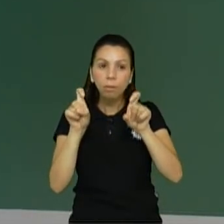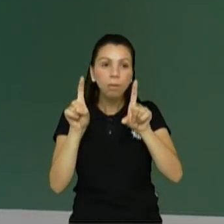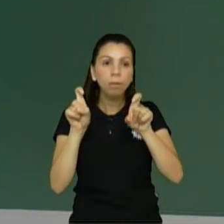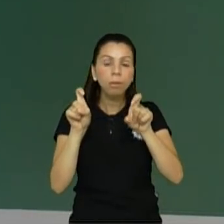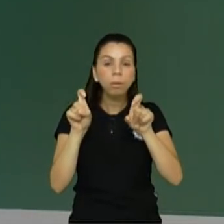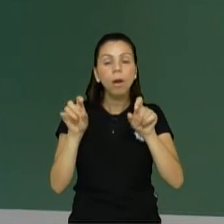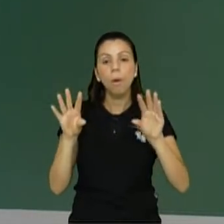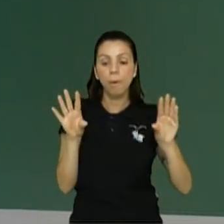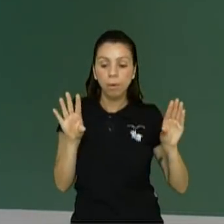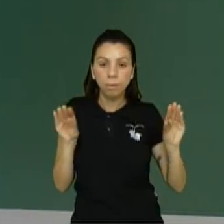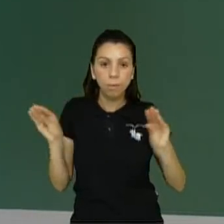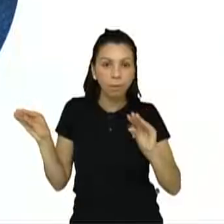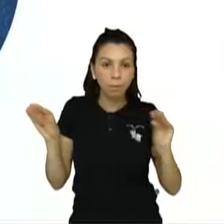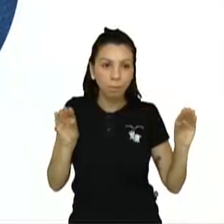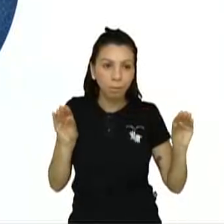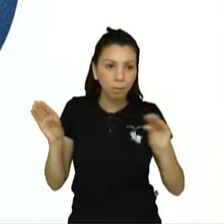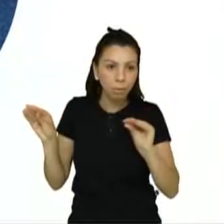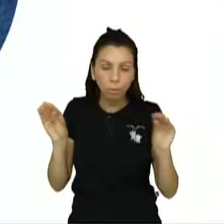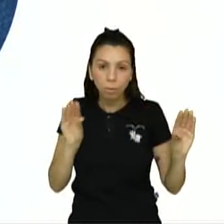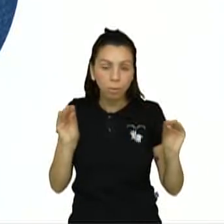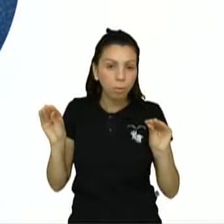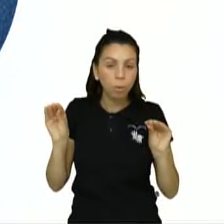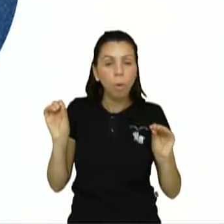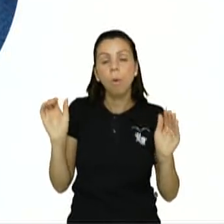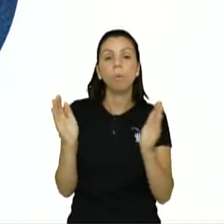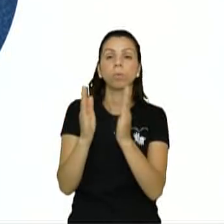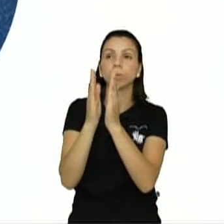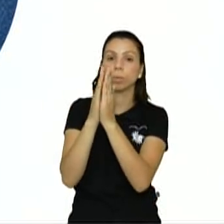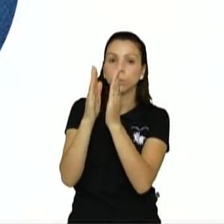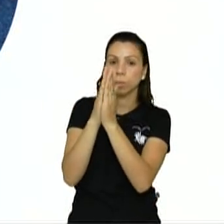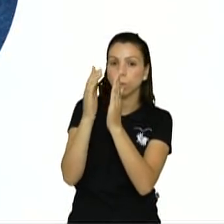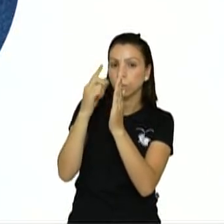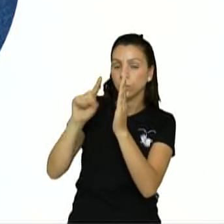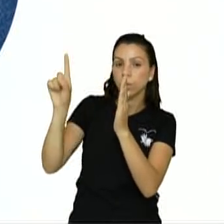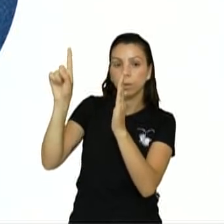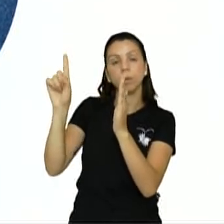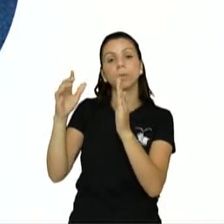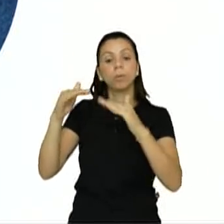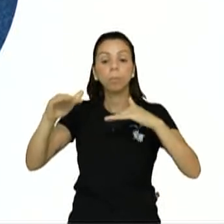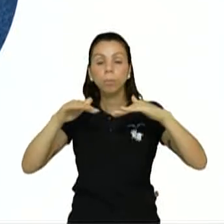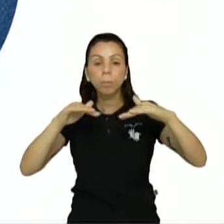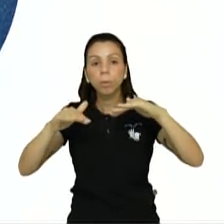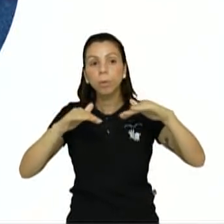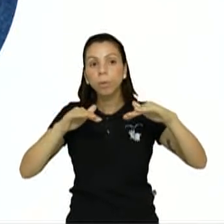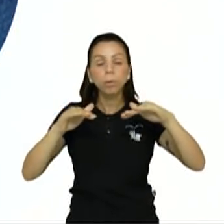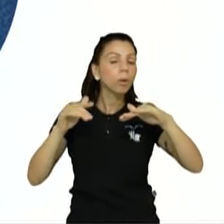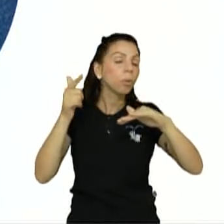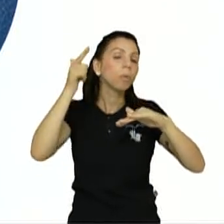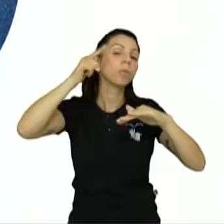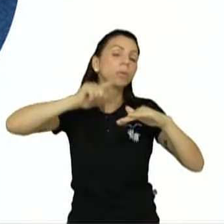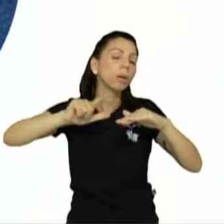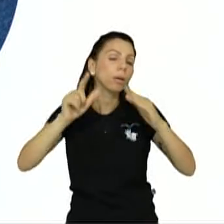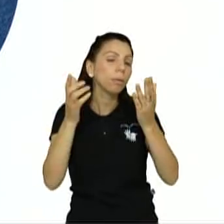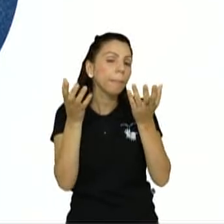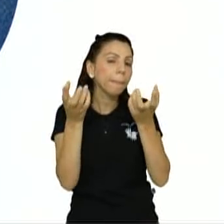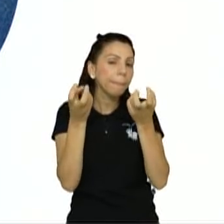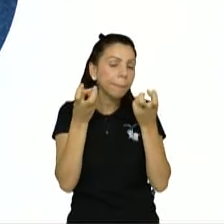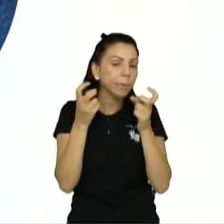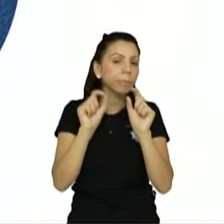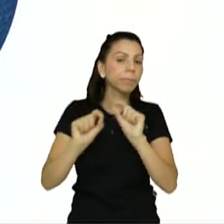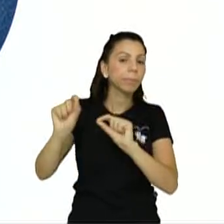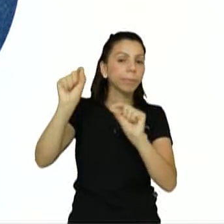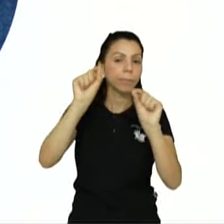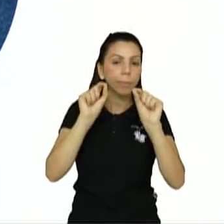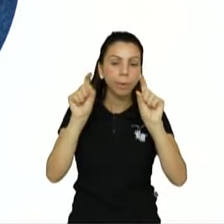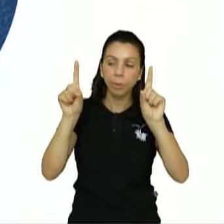o caranguejinho andando, ou então o louva-a-Deus se movimentando, você consegue ver que as patas deles, os